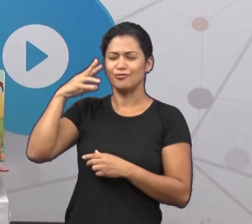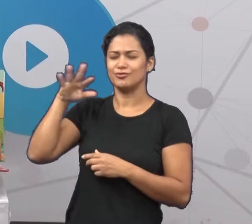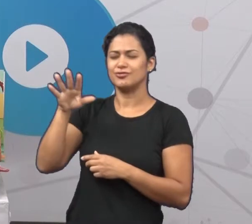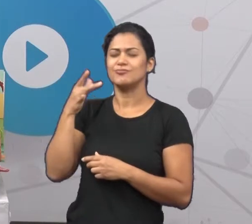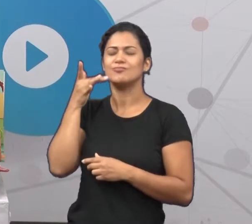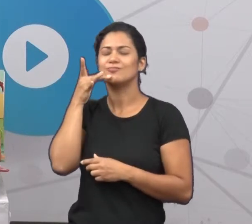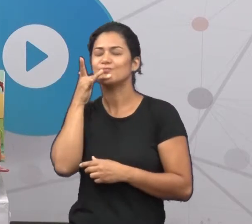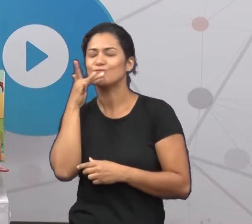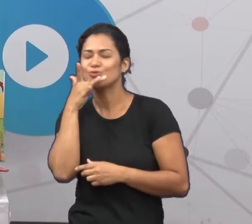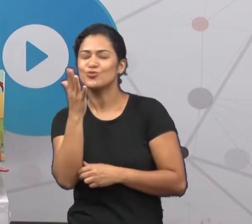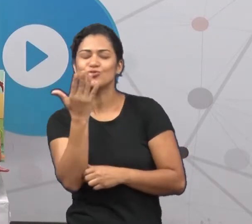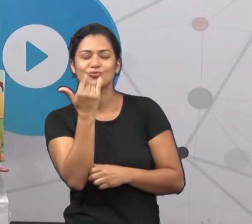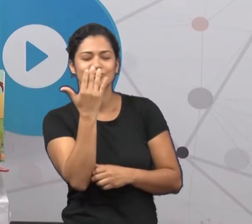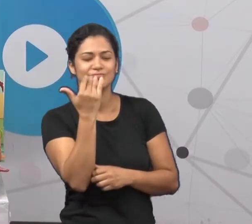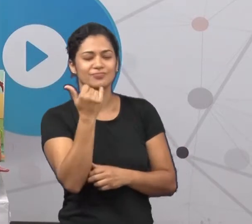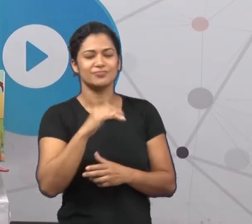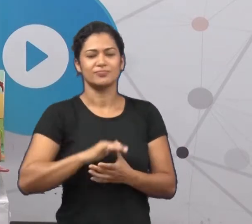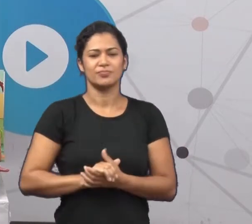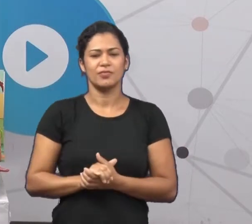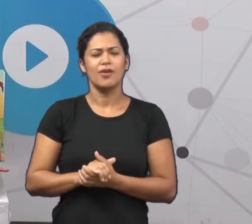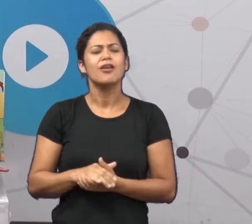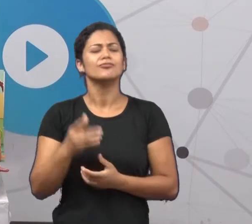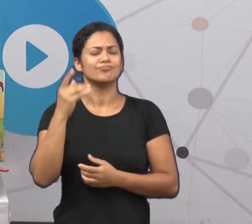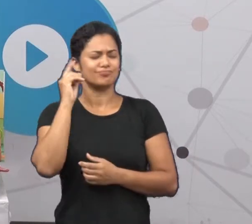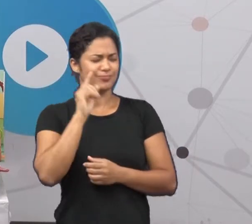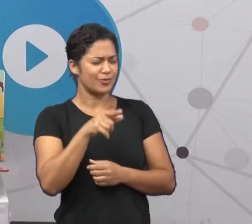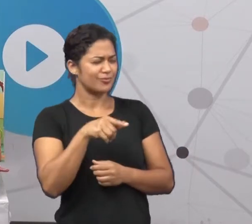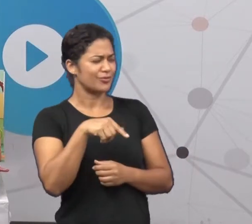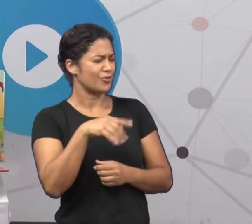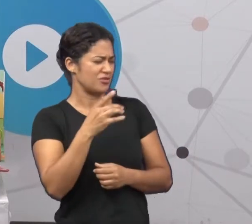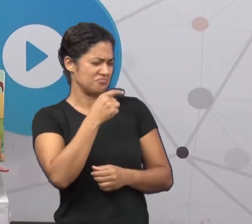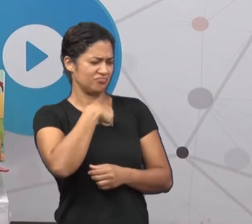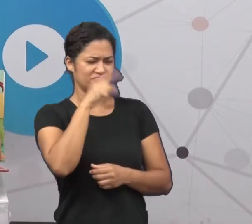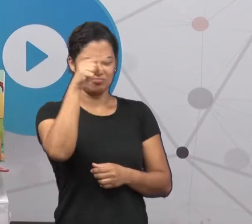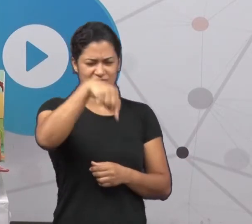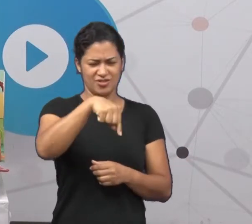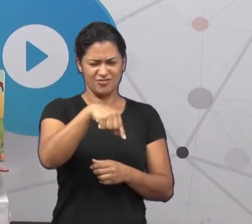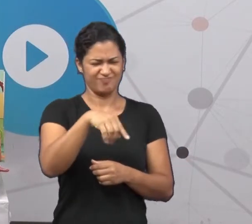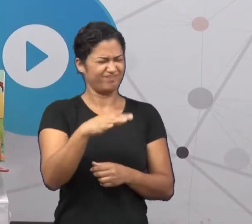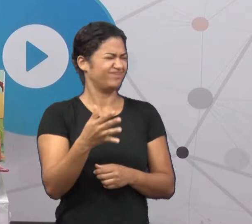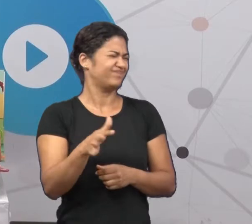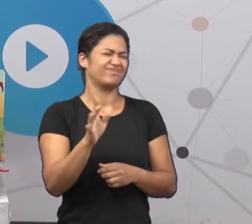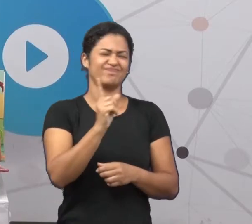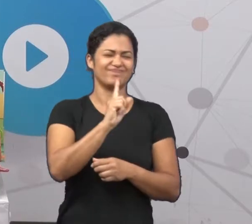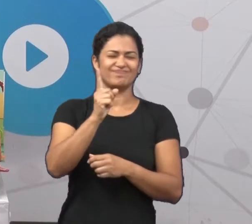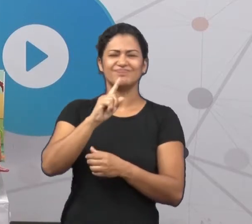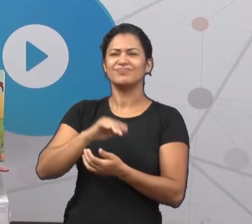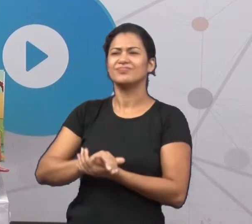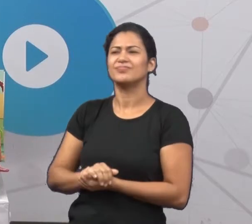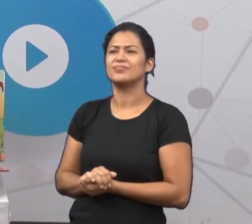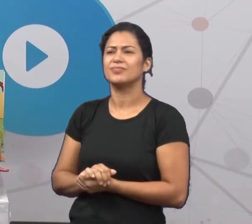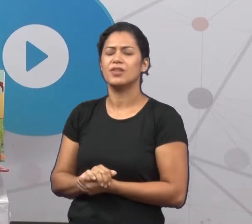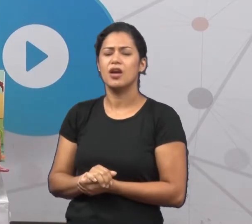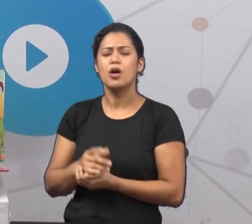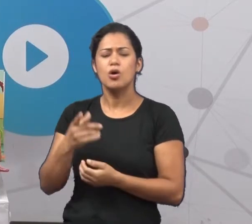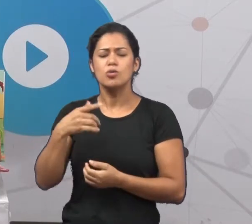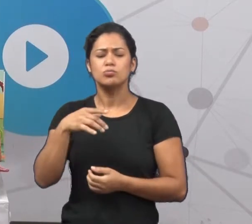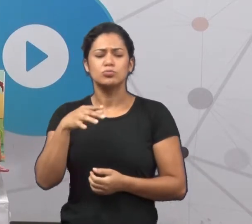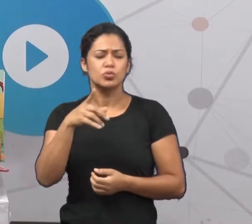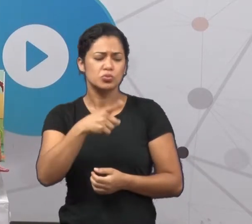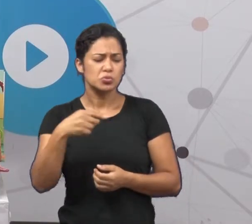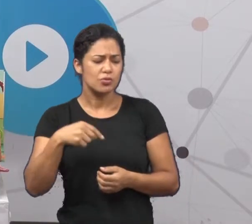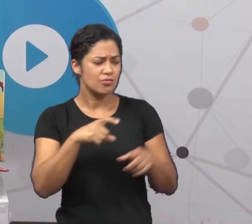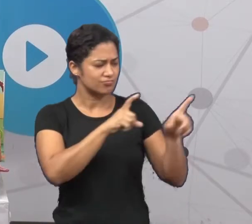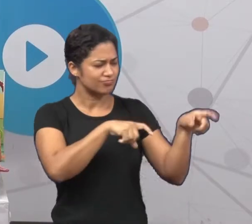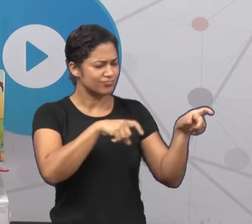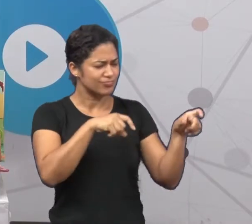comidas. Tenho certeza que você não vai mais sentir falta da vida que levas aqui. O rato do campo achou